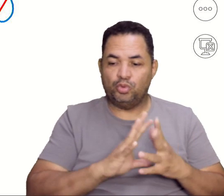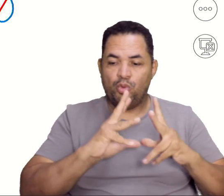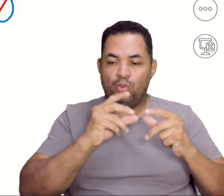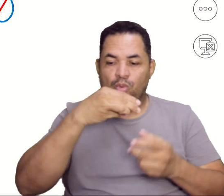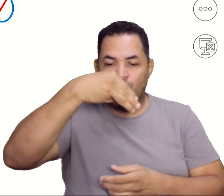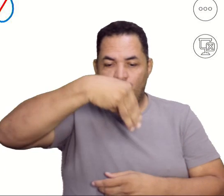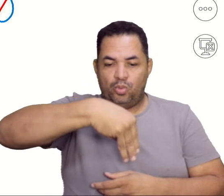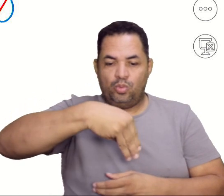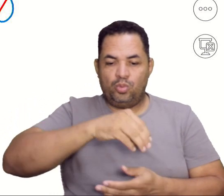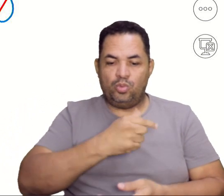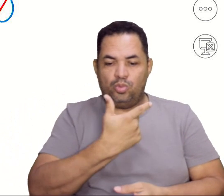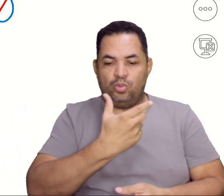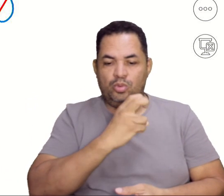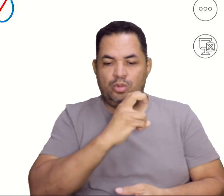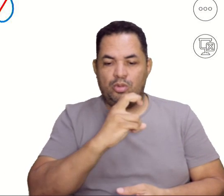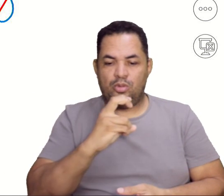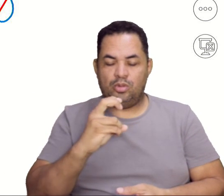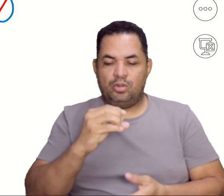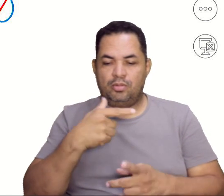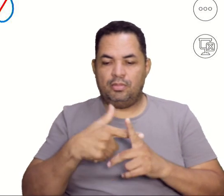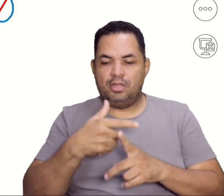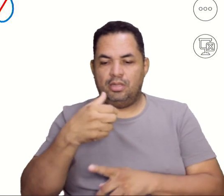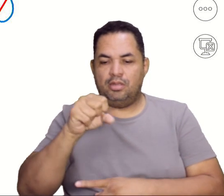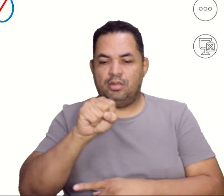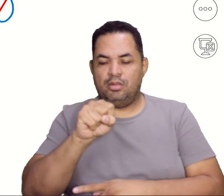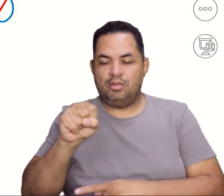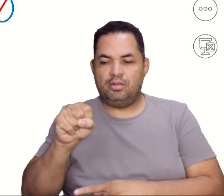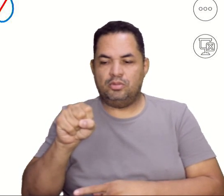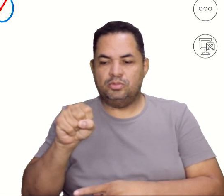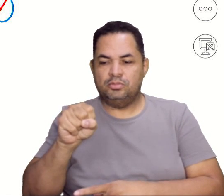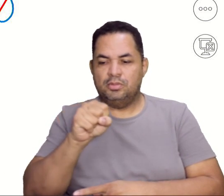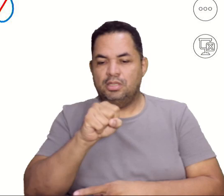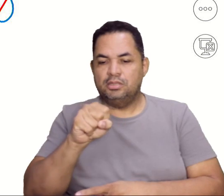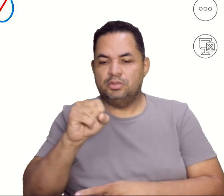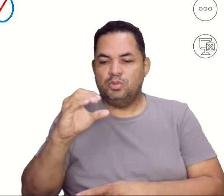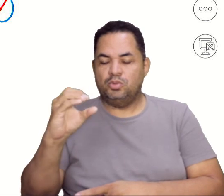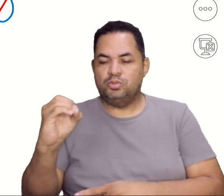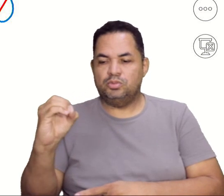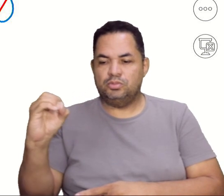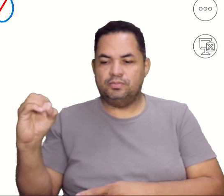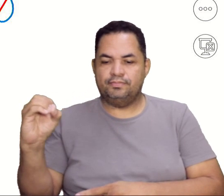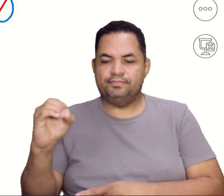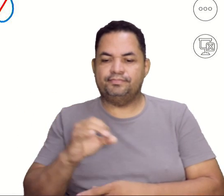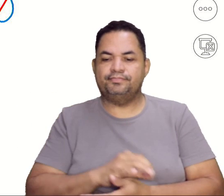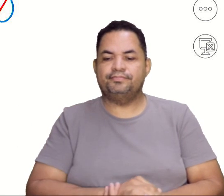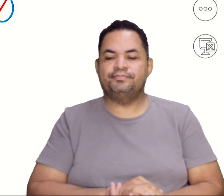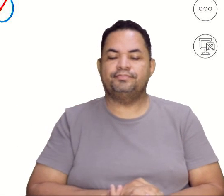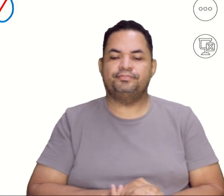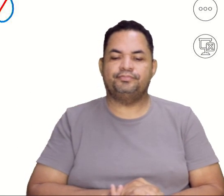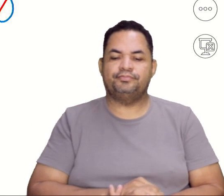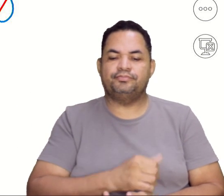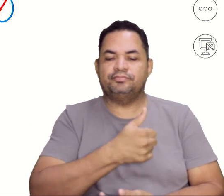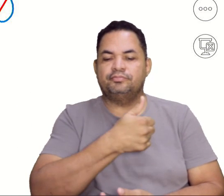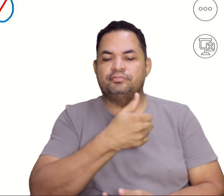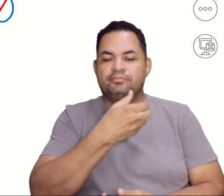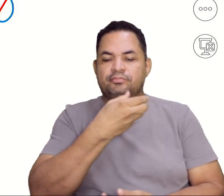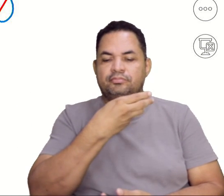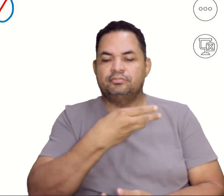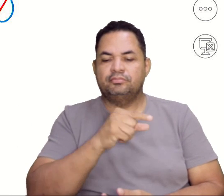ser 2500 capital mais o juro mais 800 ou seja o montante vai ser